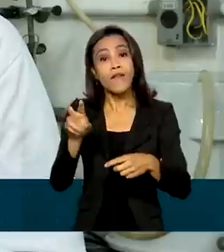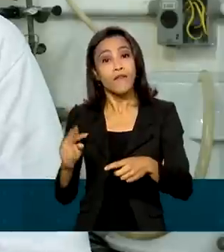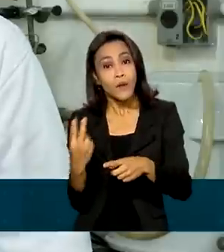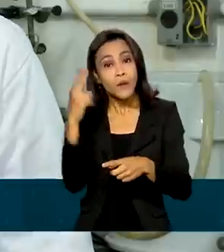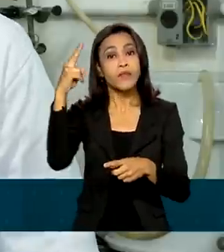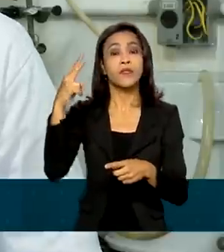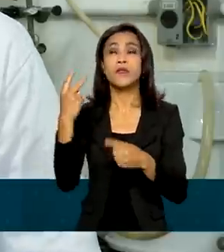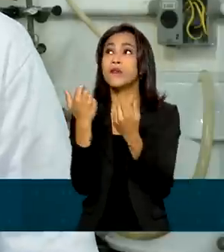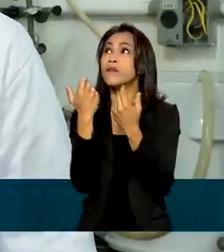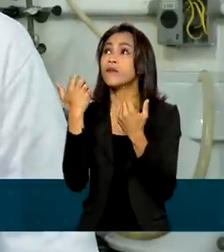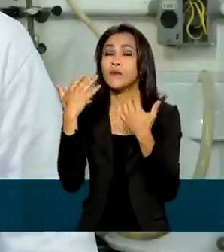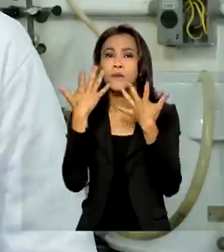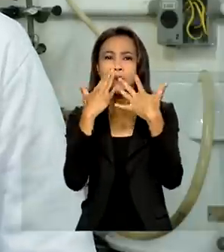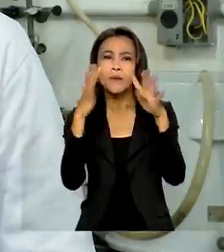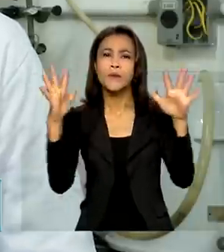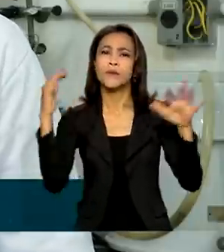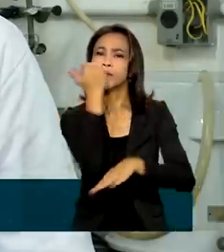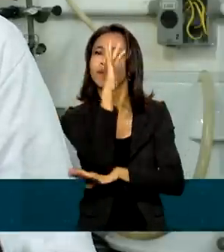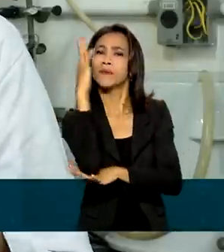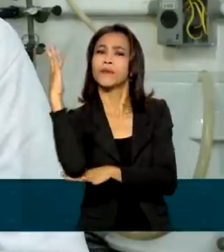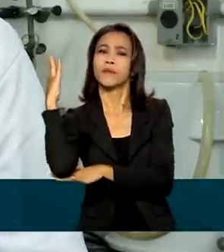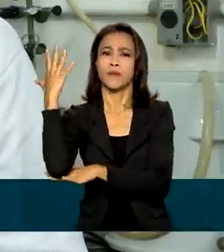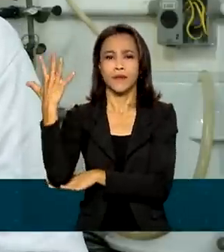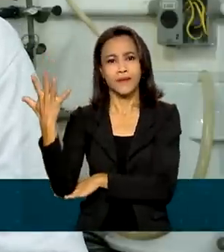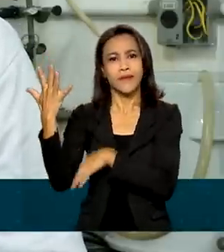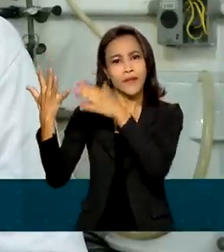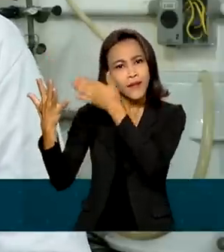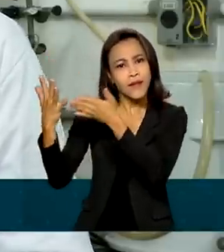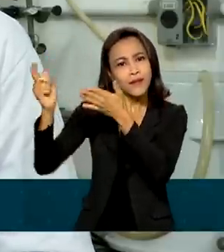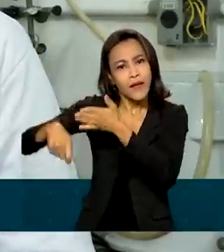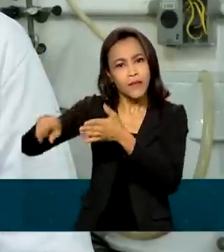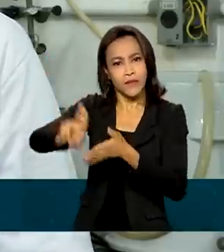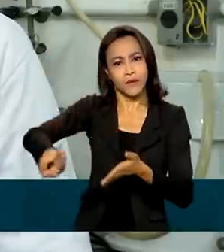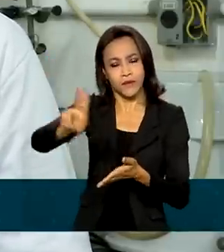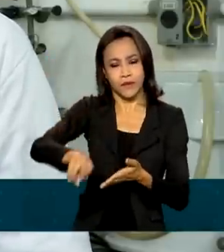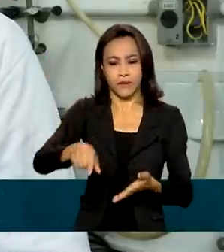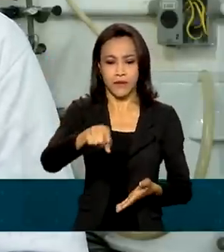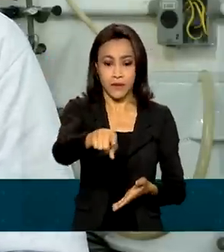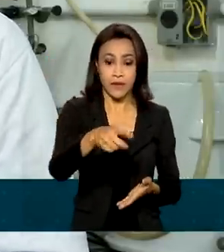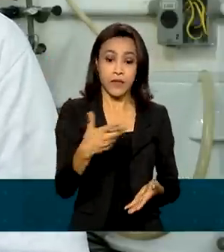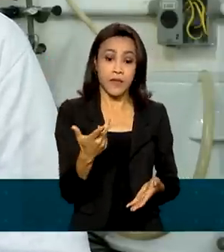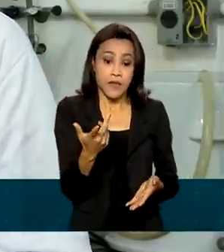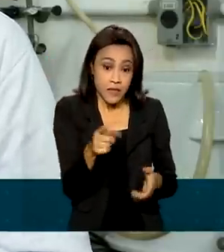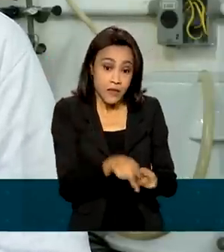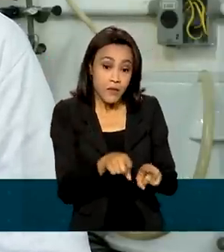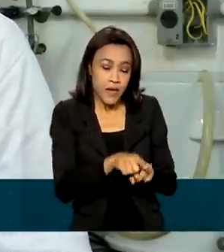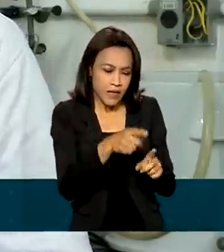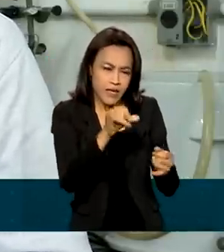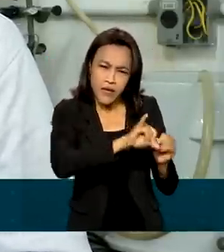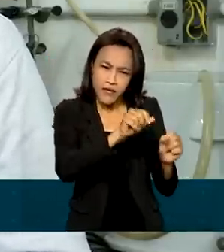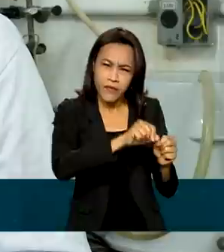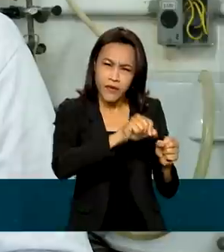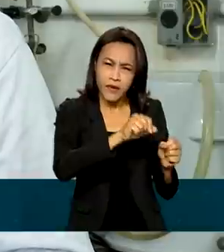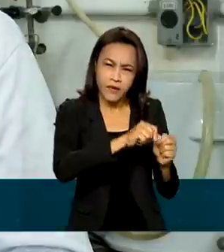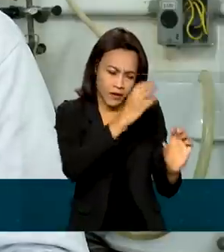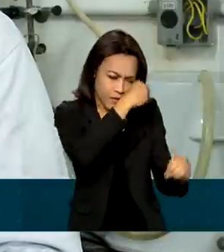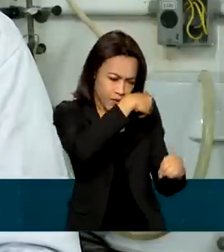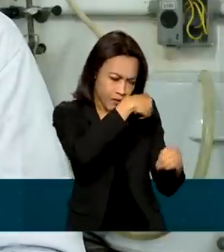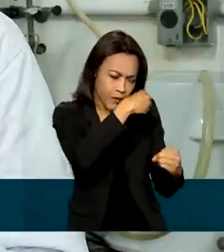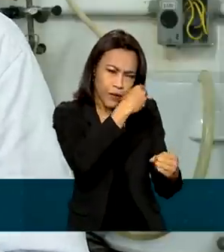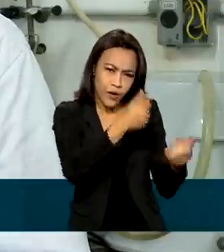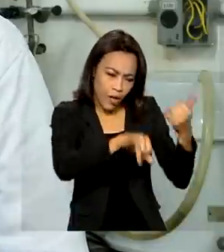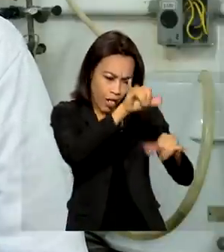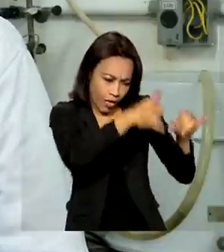perde consegue devolver a substância que são tão eficazes quanto as comercializadas sintáticos e comercializados atualmente